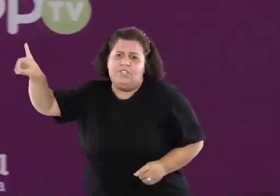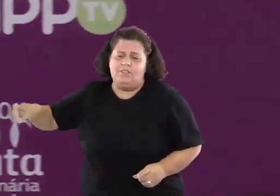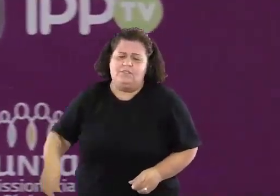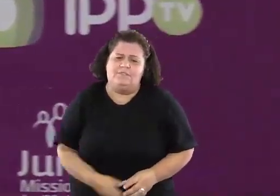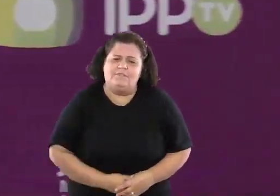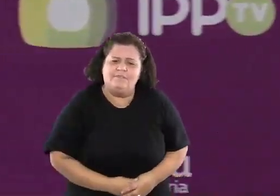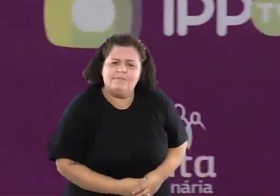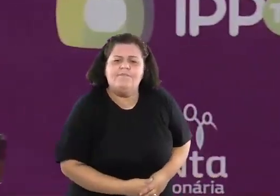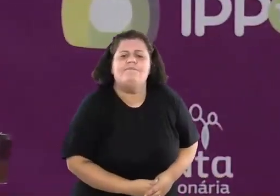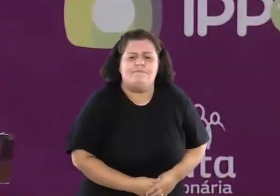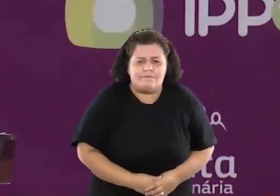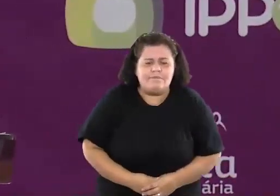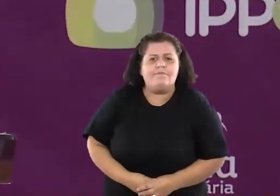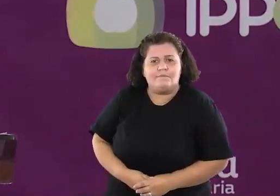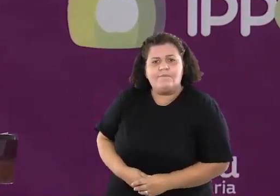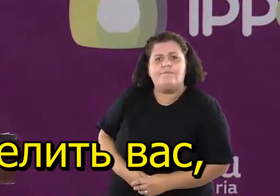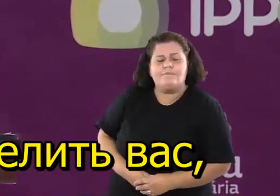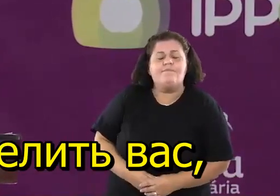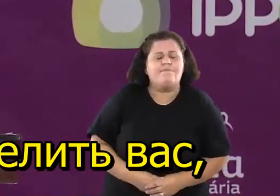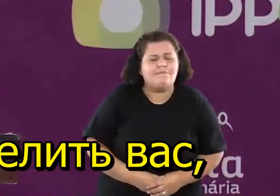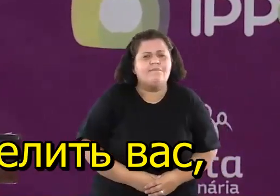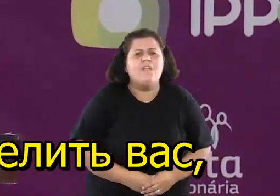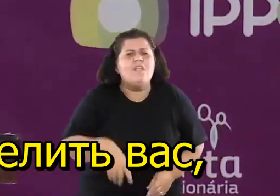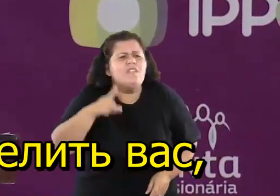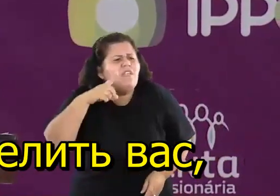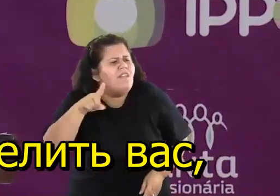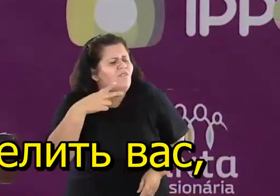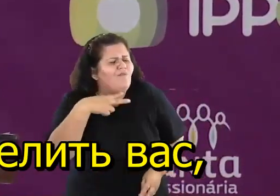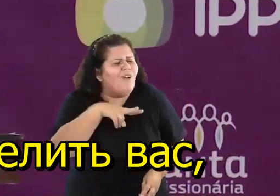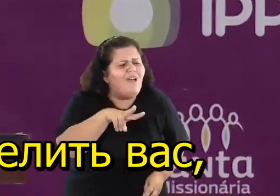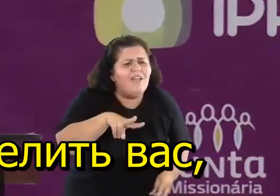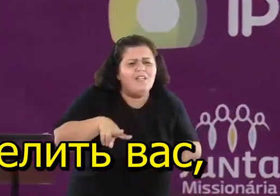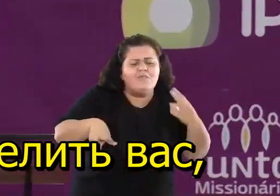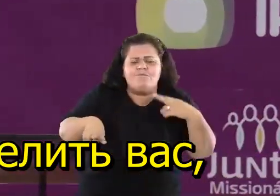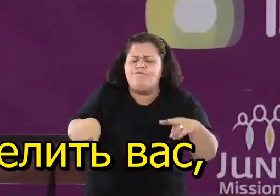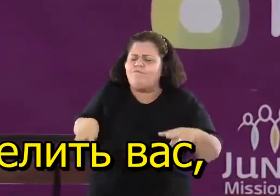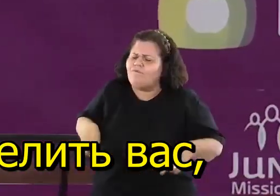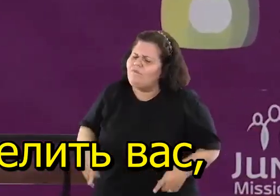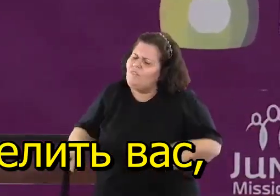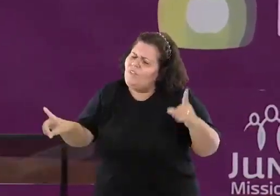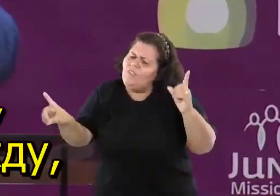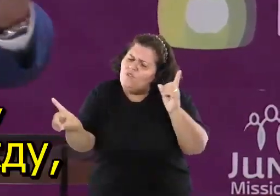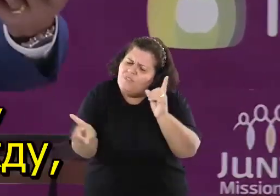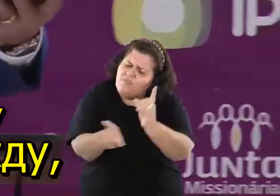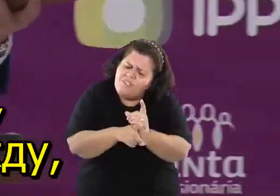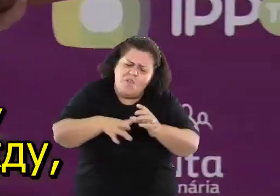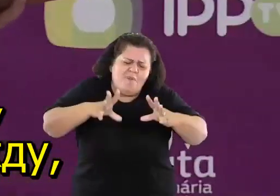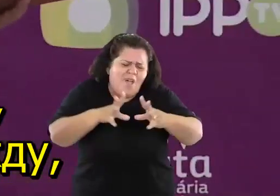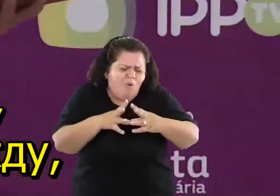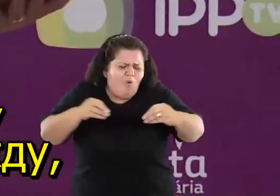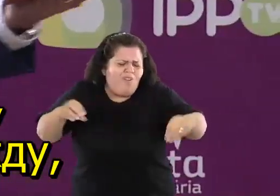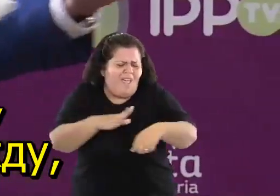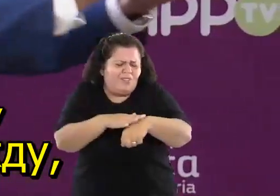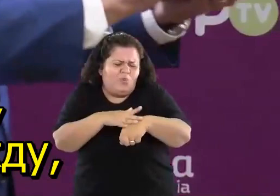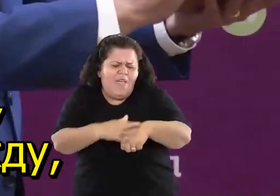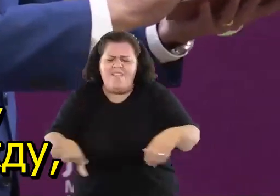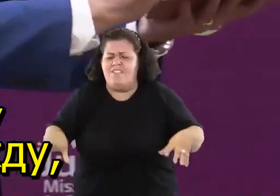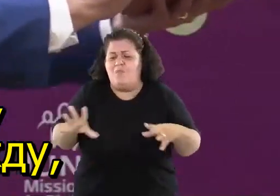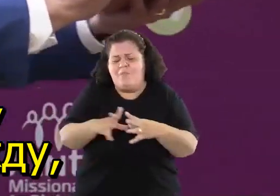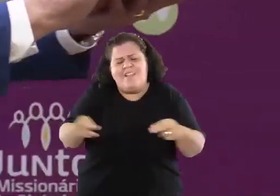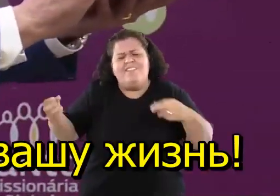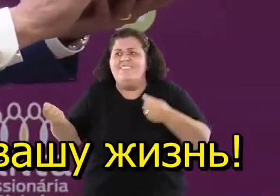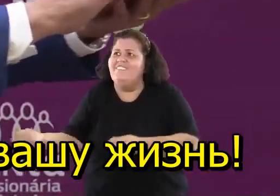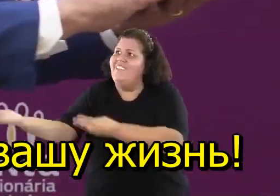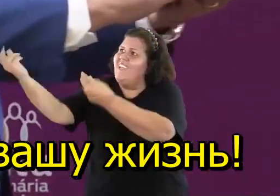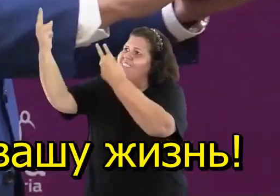é lá mesmo. E Ele vai encontrar com você lá, para curar você, para restaurar você, para trazer esperança